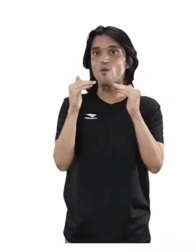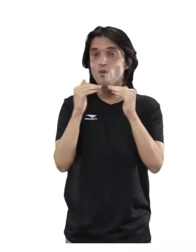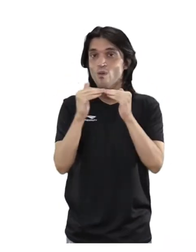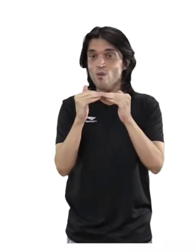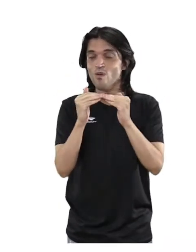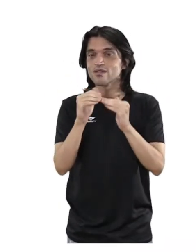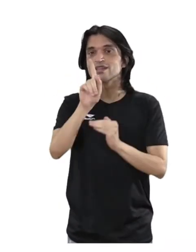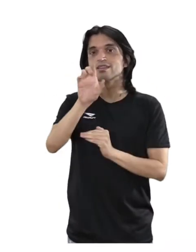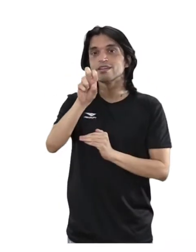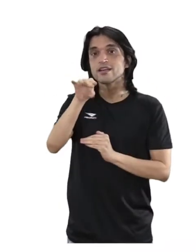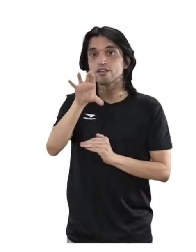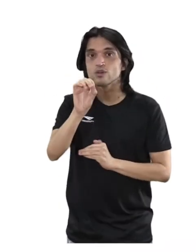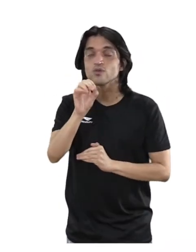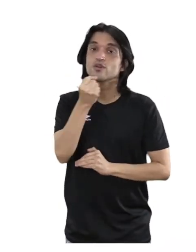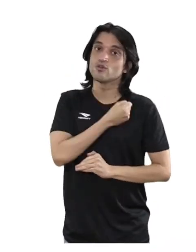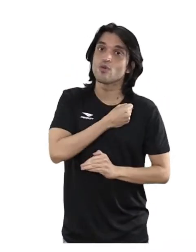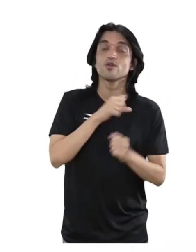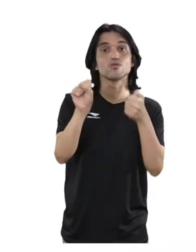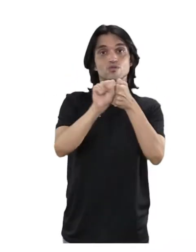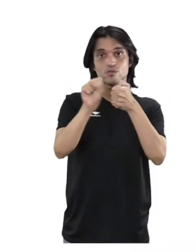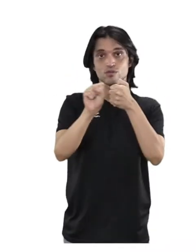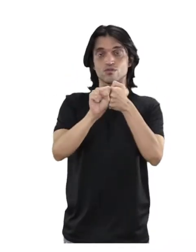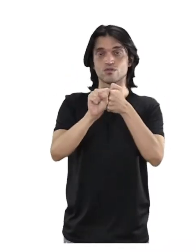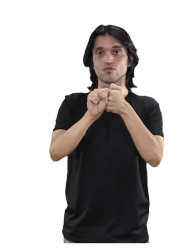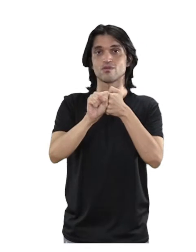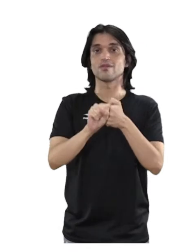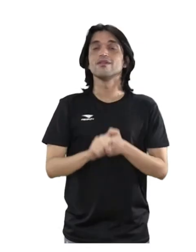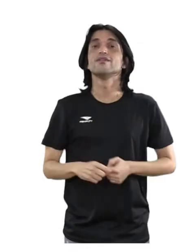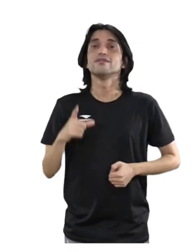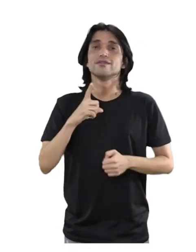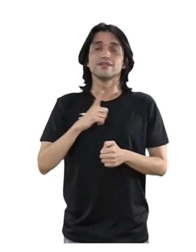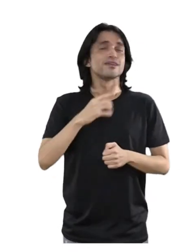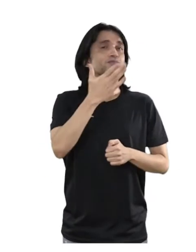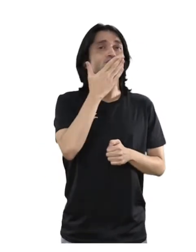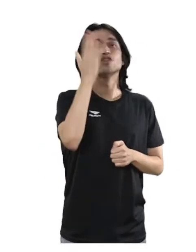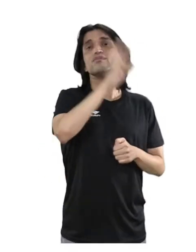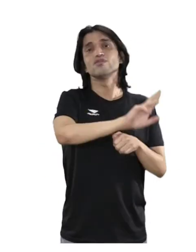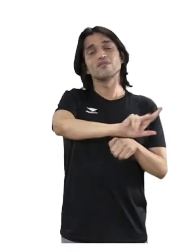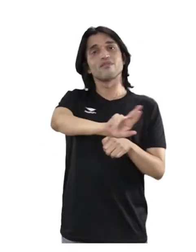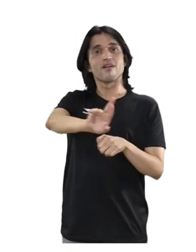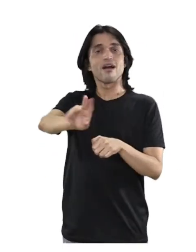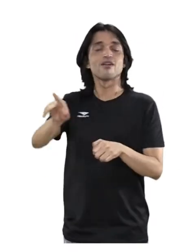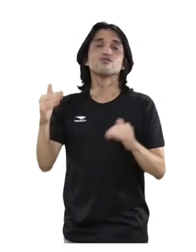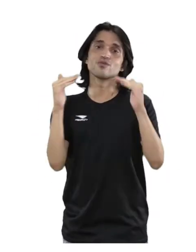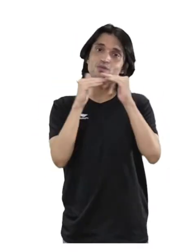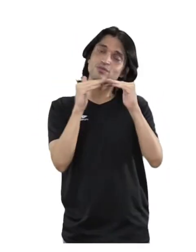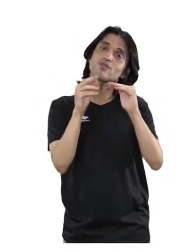tipos de concordância nominal que vocês poderão pesquisar para estudarem com mais afinco.